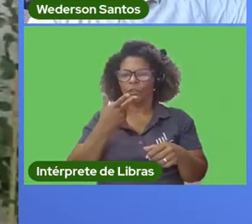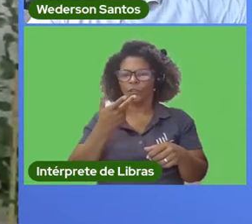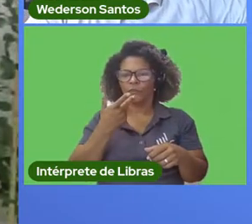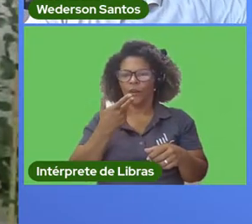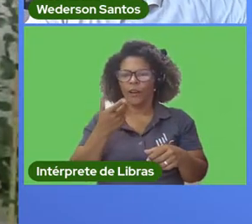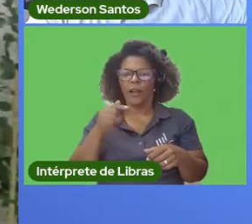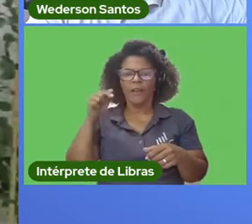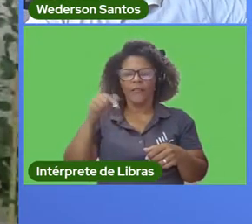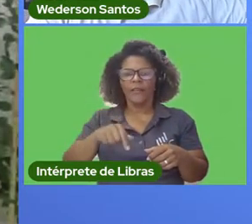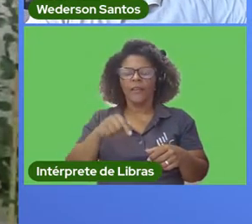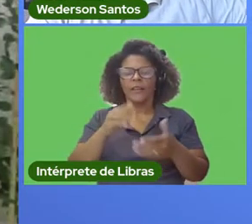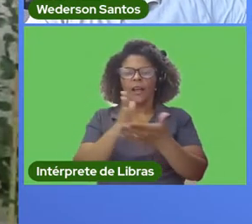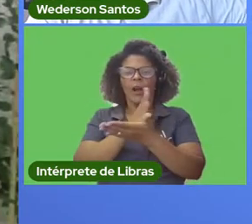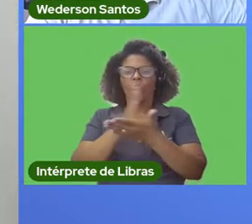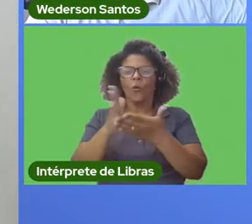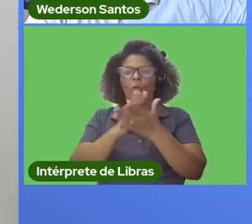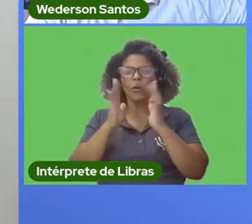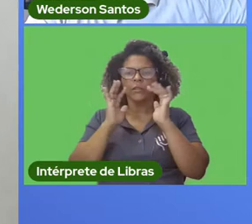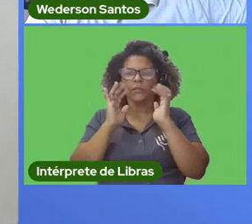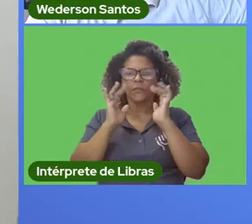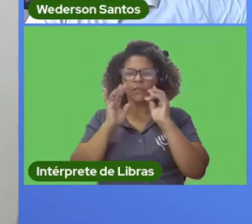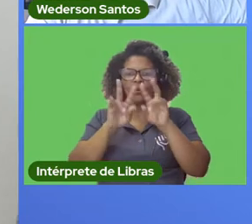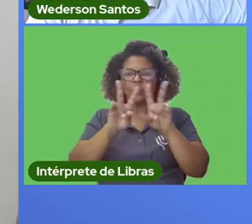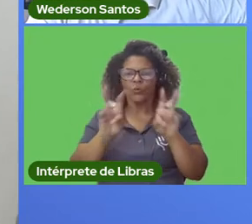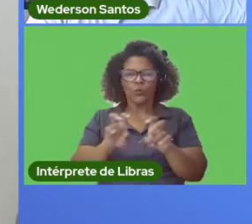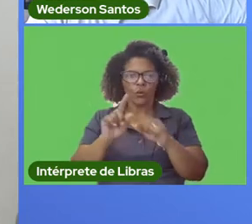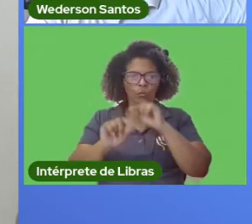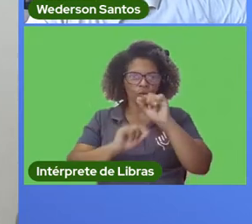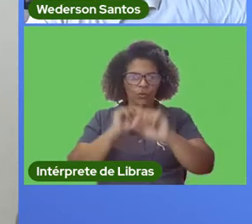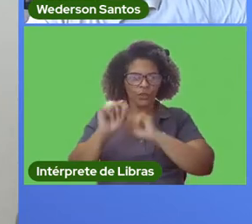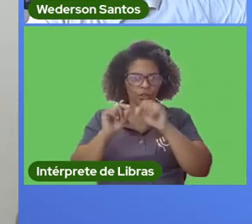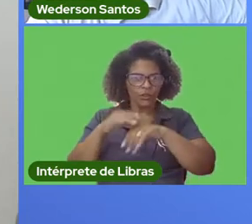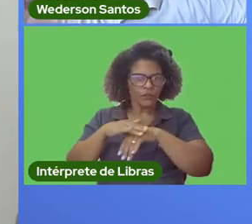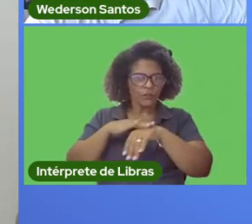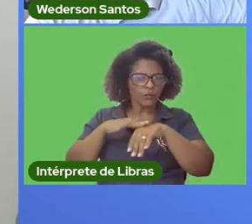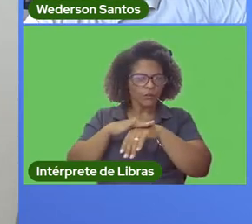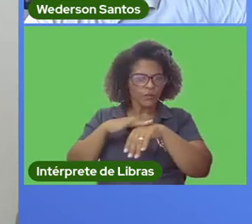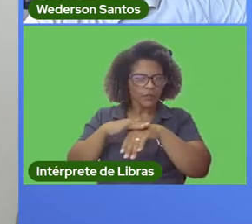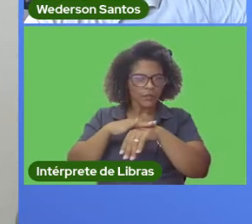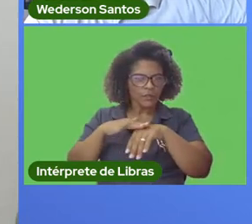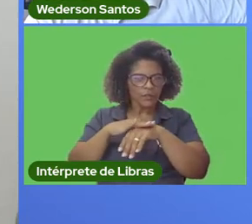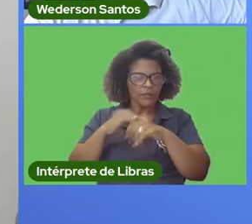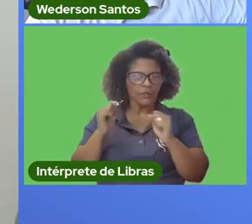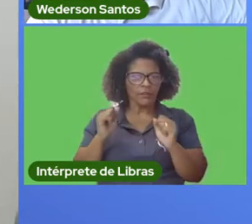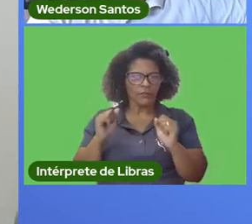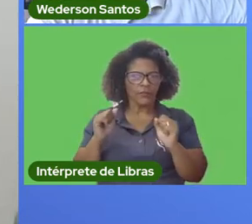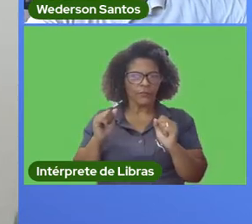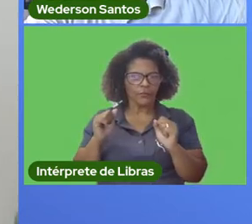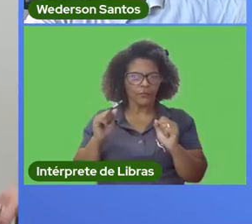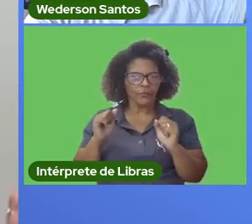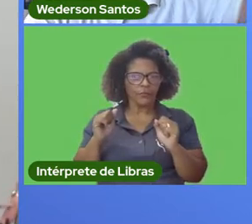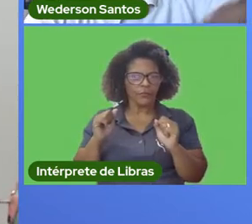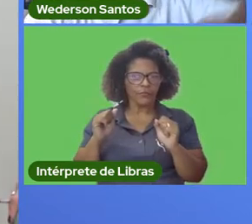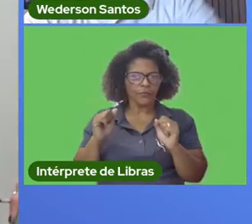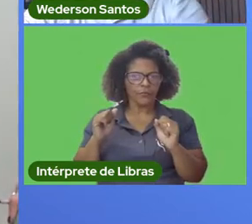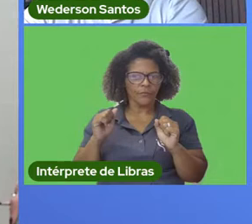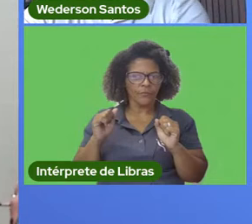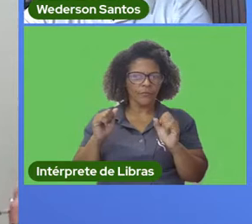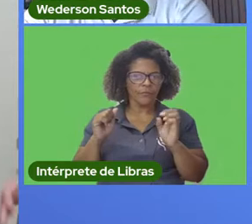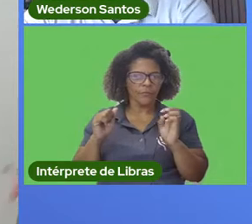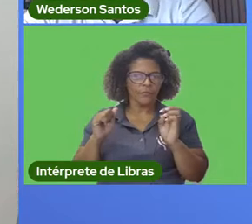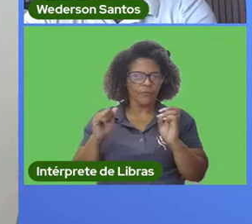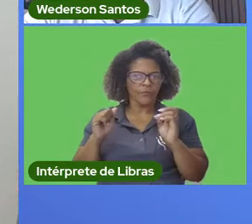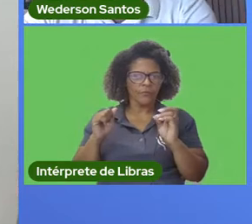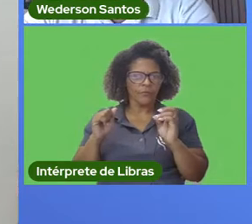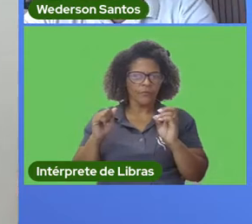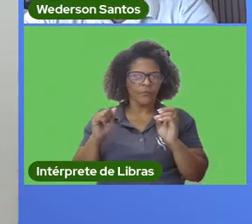Nara, algumas reflexões, muito do que a gente vem conversando aqui, né, na Federação do Espírito Santo. Então, muitas